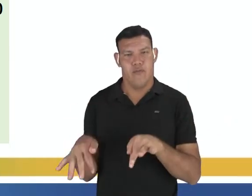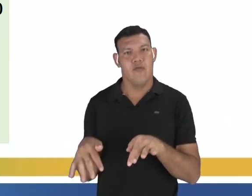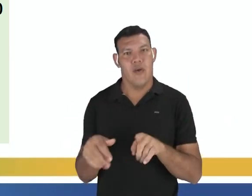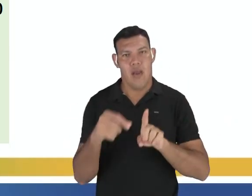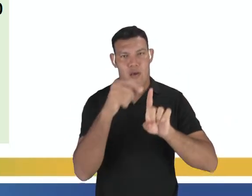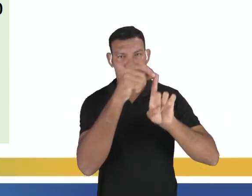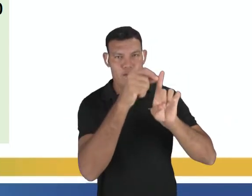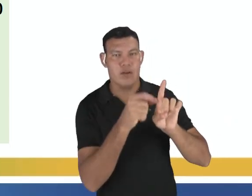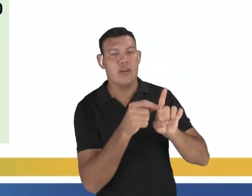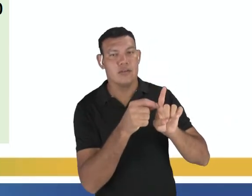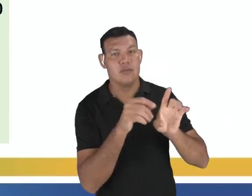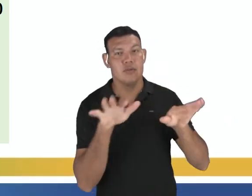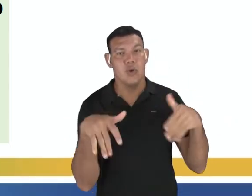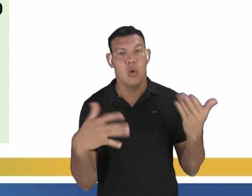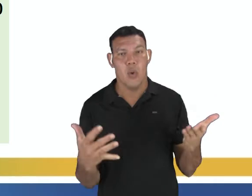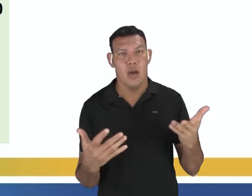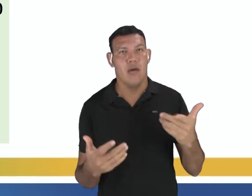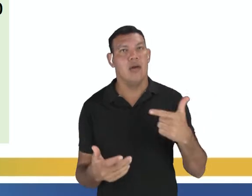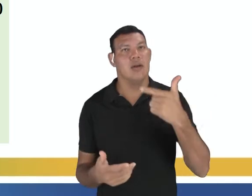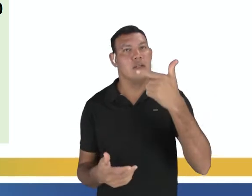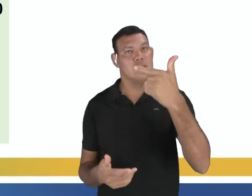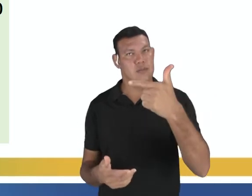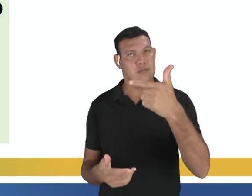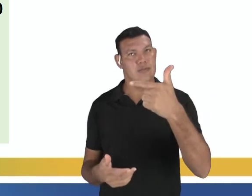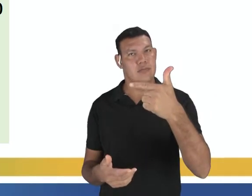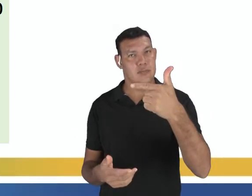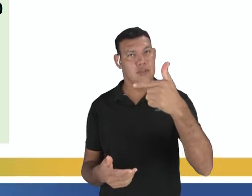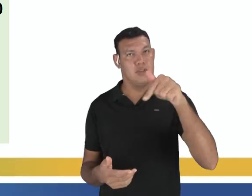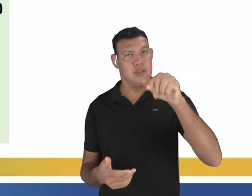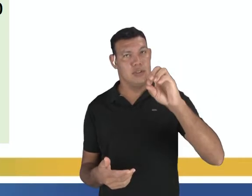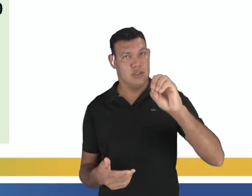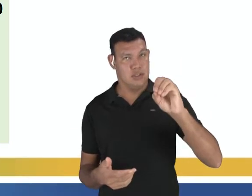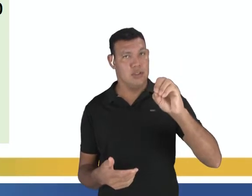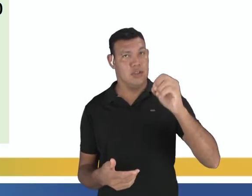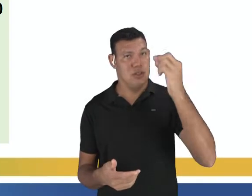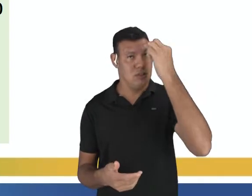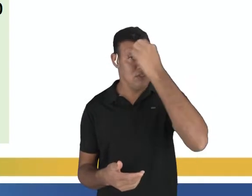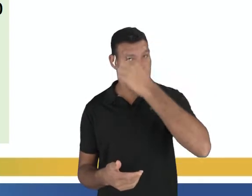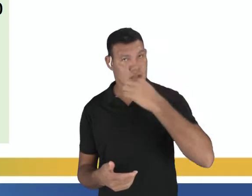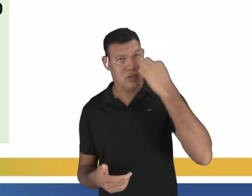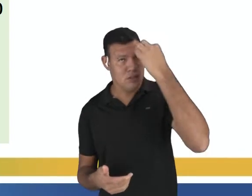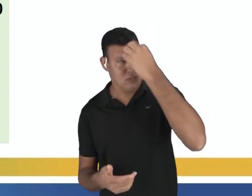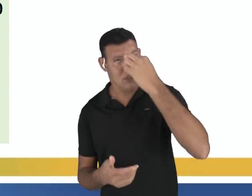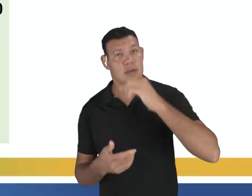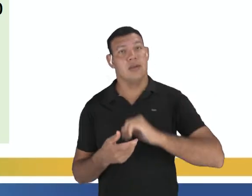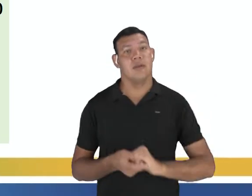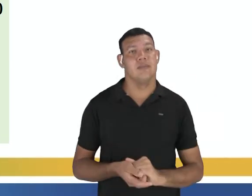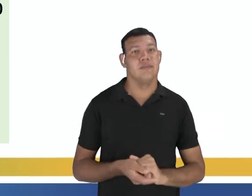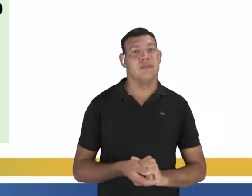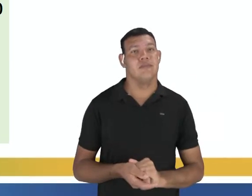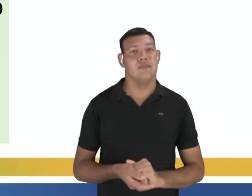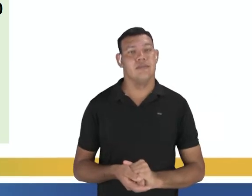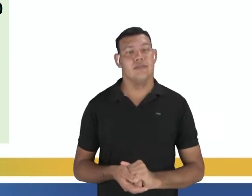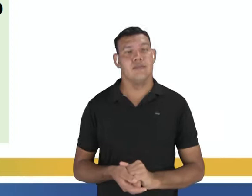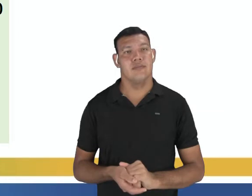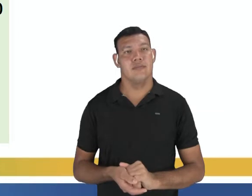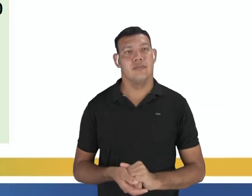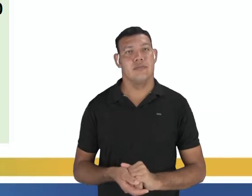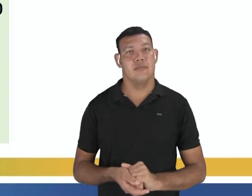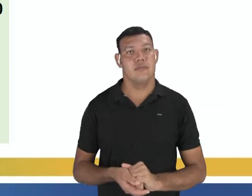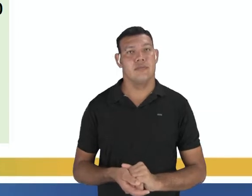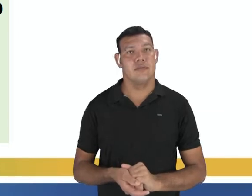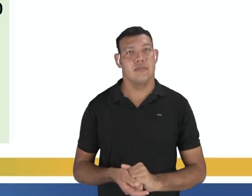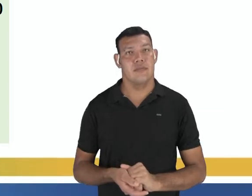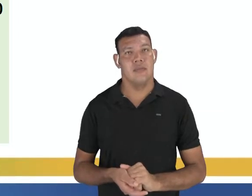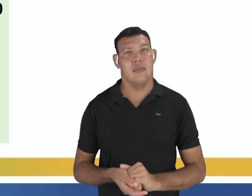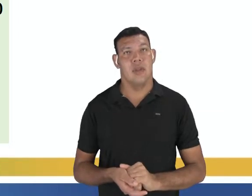mês, tá? Depois que eu descobrir isso, eu vou multiplicar a potência da lâmpada vezes o tempo que ela ficou ligada no mês inteiro,